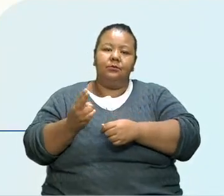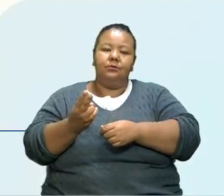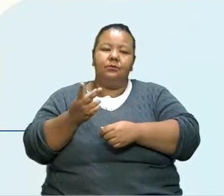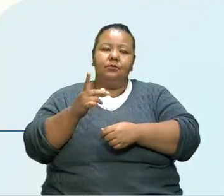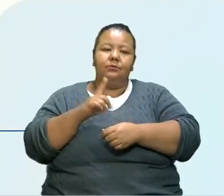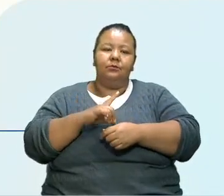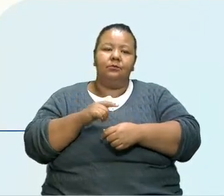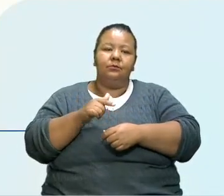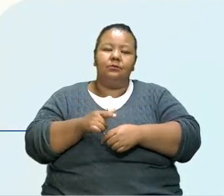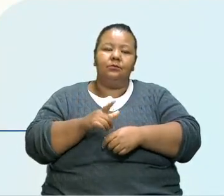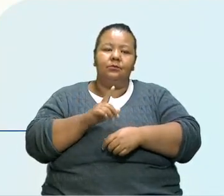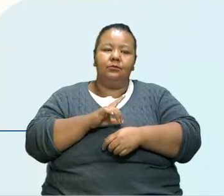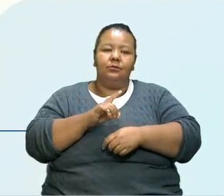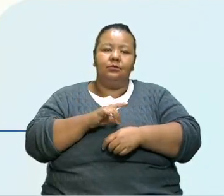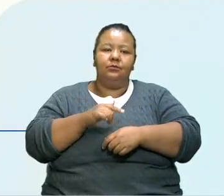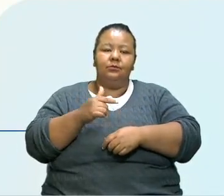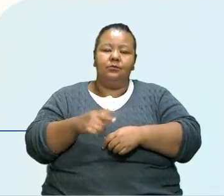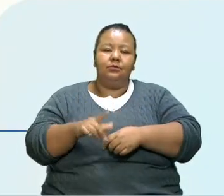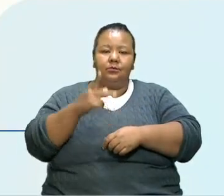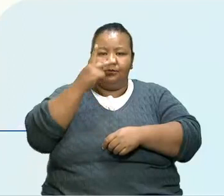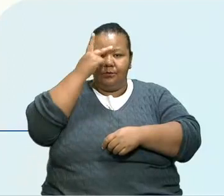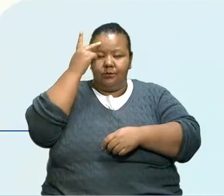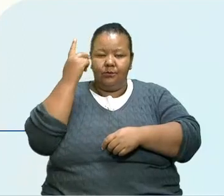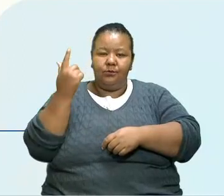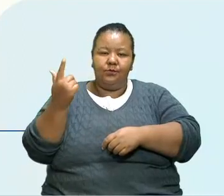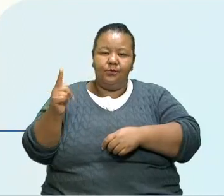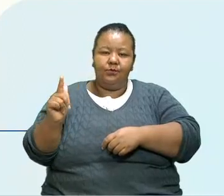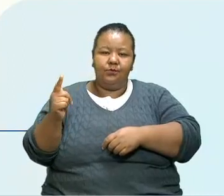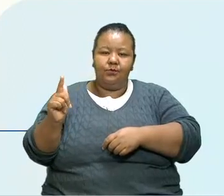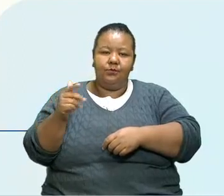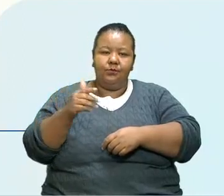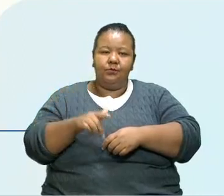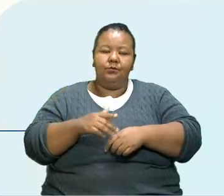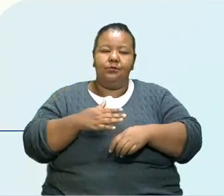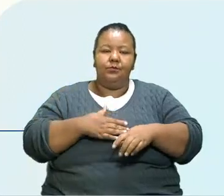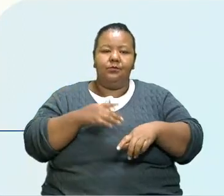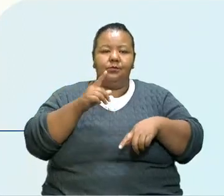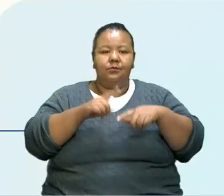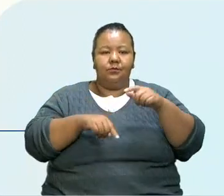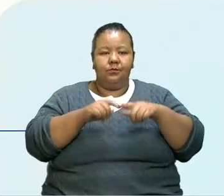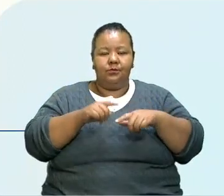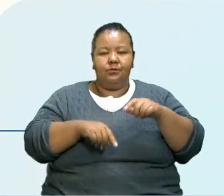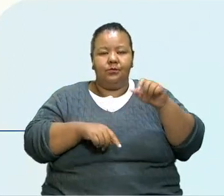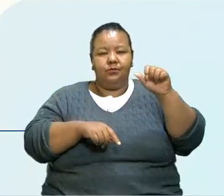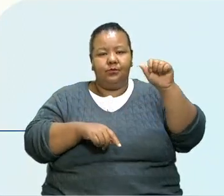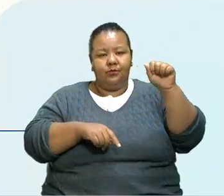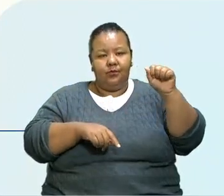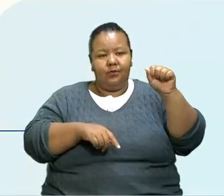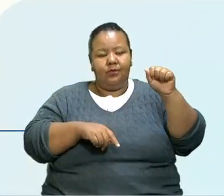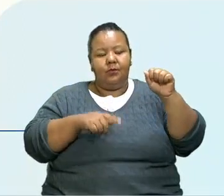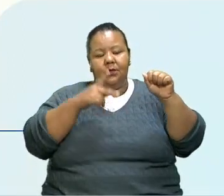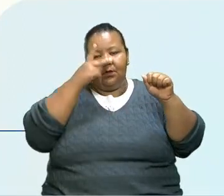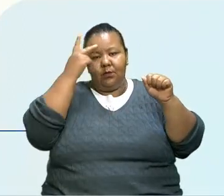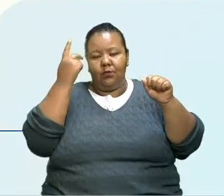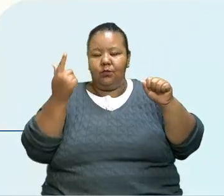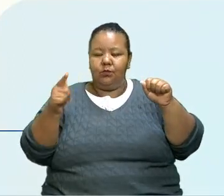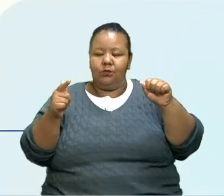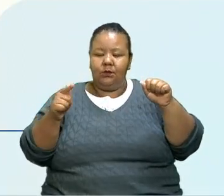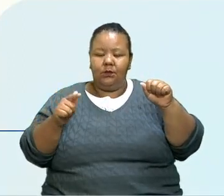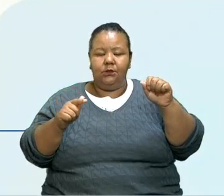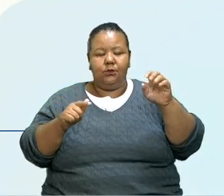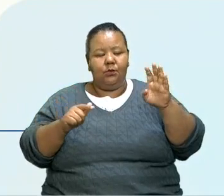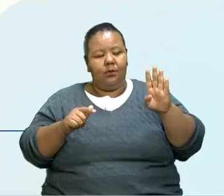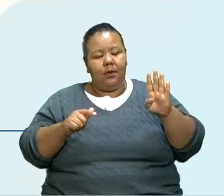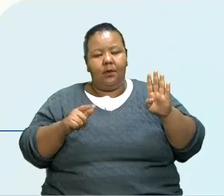vou também ter os gerentes do meu produto A, eu vou ter o meu gerente do meu produto